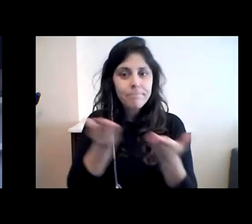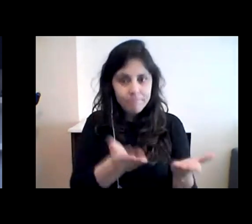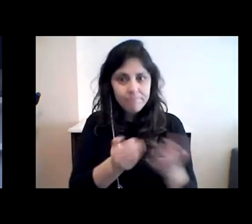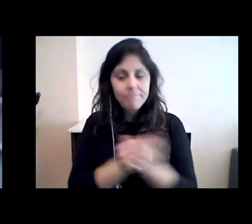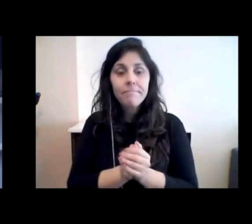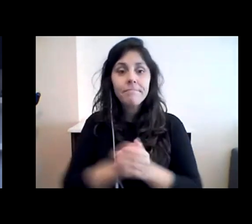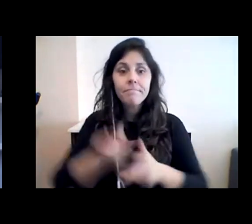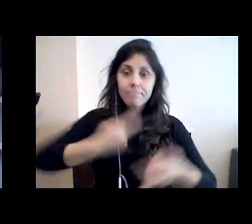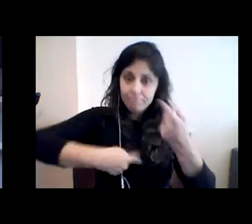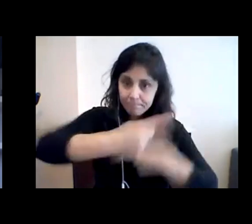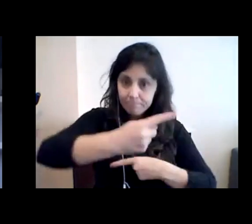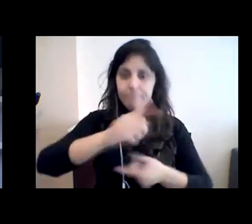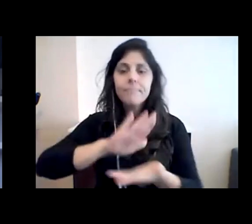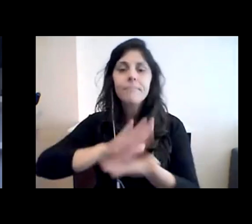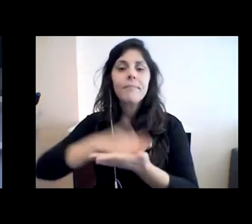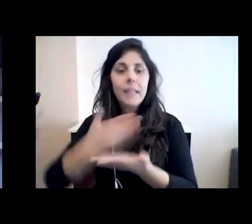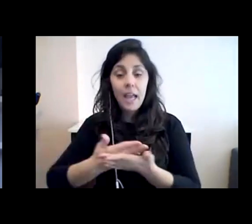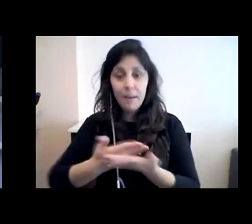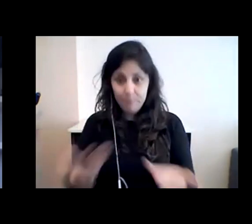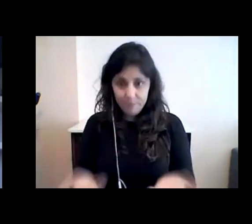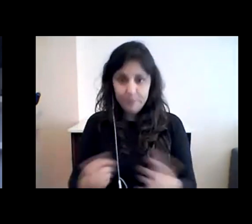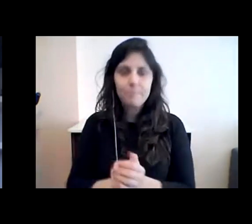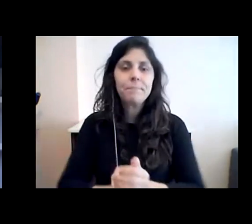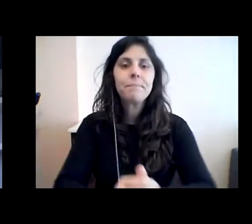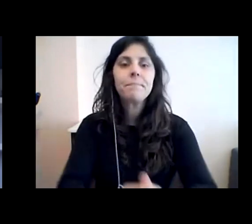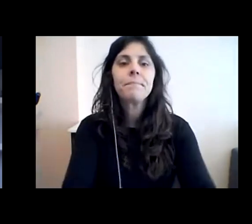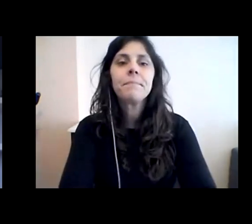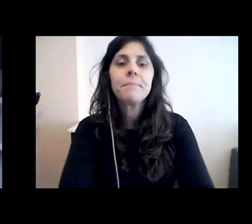ao Alexandre Mano.